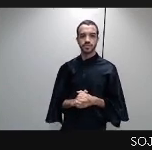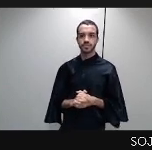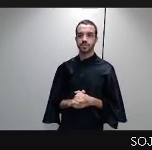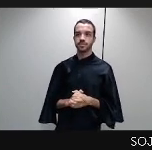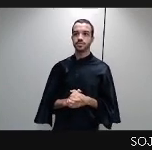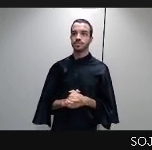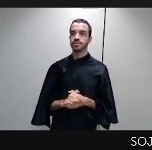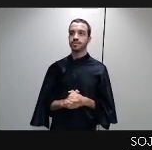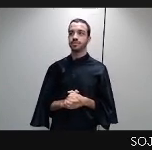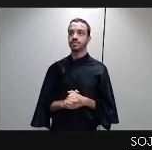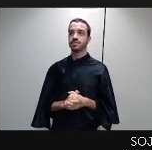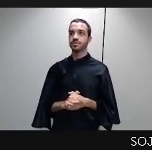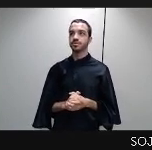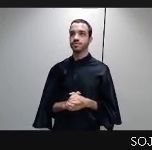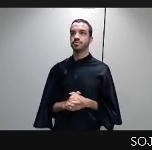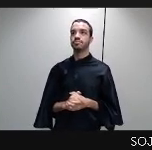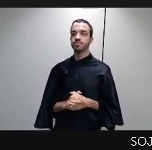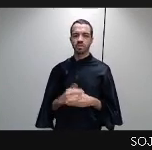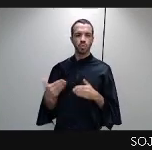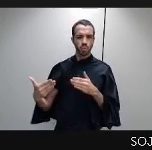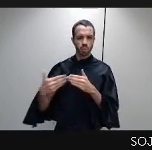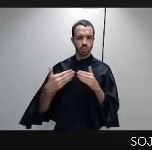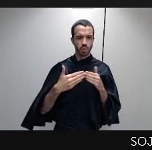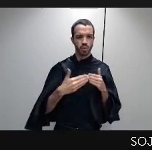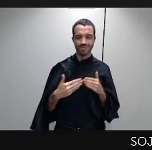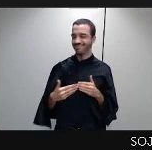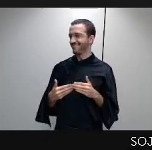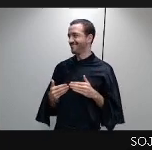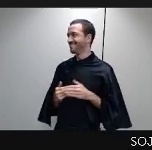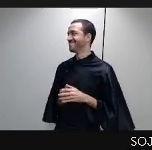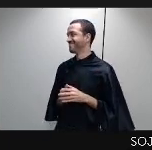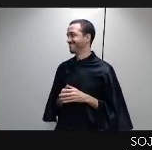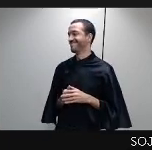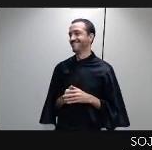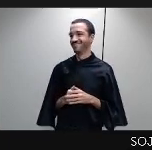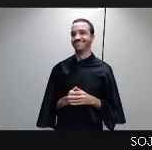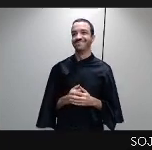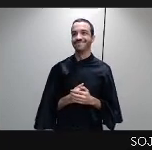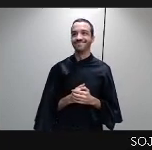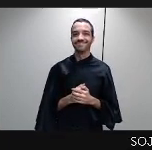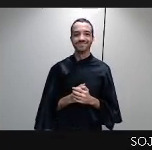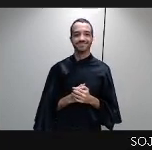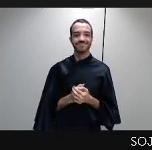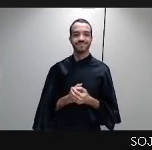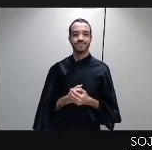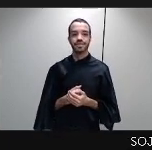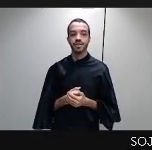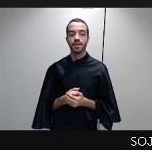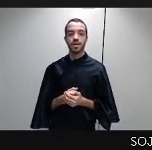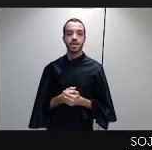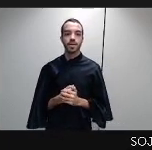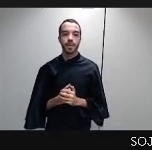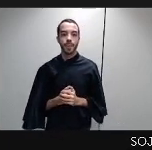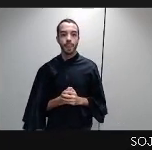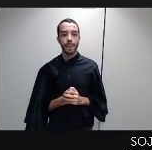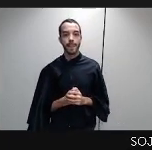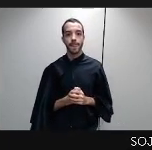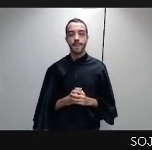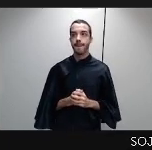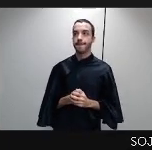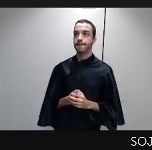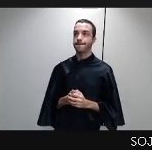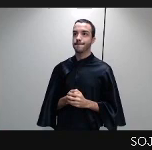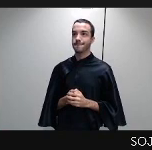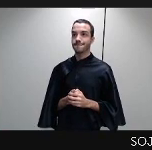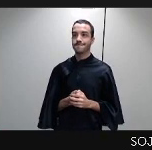estão de acordo com um minutinho misto religião pois não que